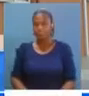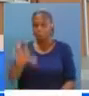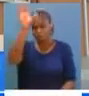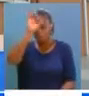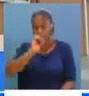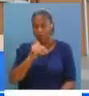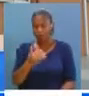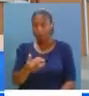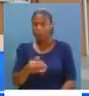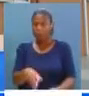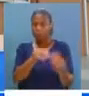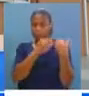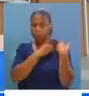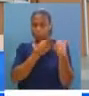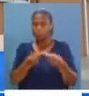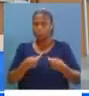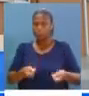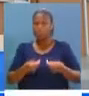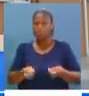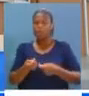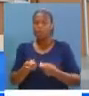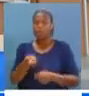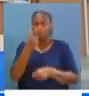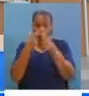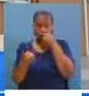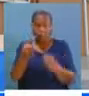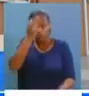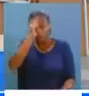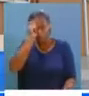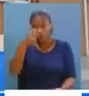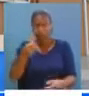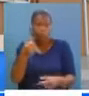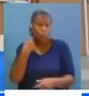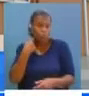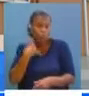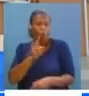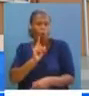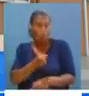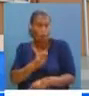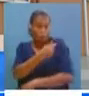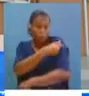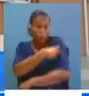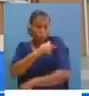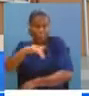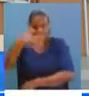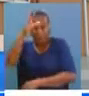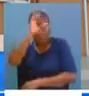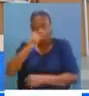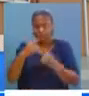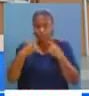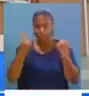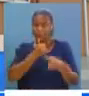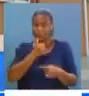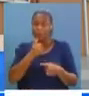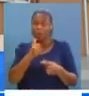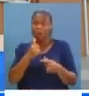E o governo vai passar a suportar os custos com os estagiários dos cursos obrigatórios de enfermagem. O primeiro-ministro anunciou a medida durante a